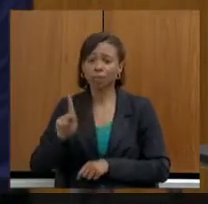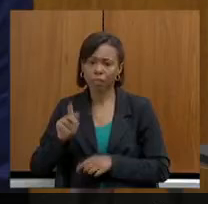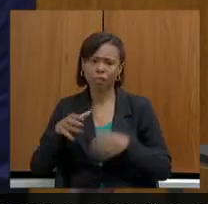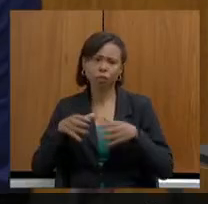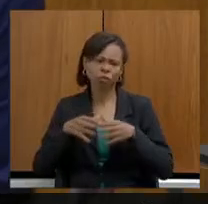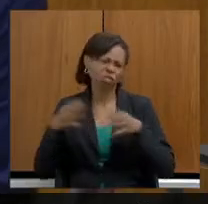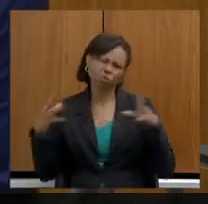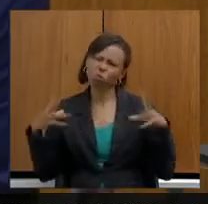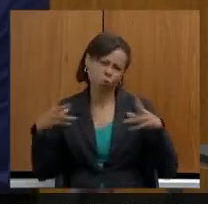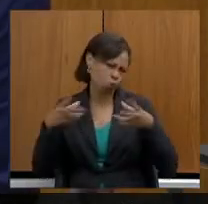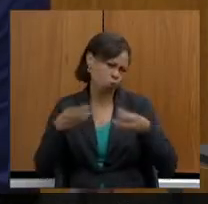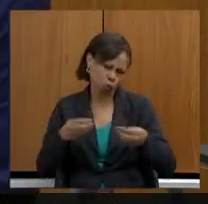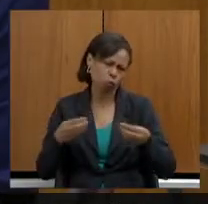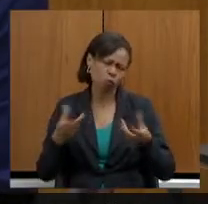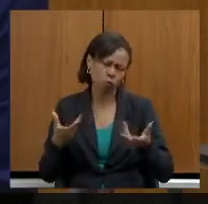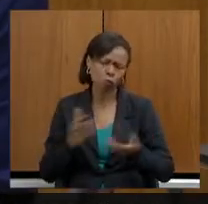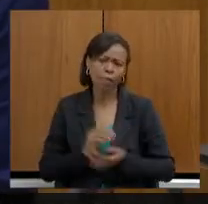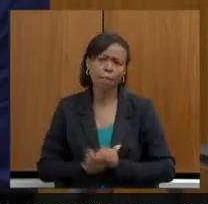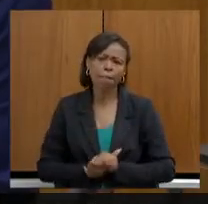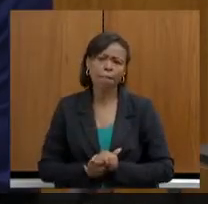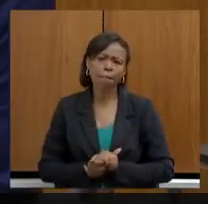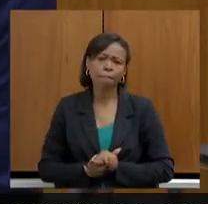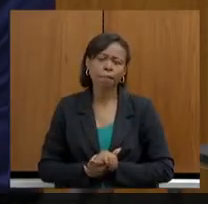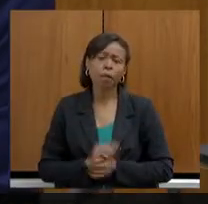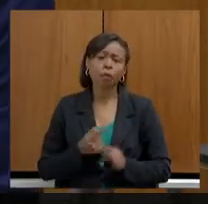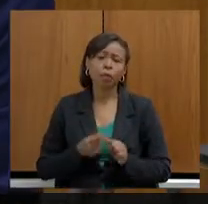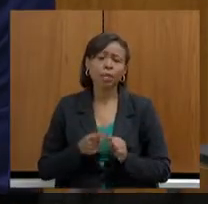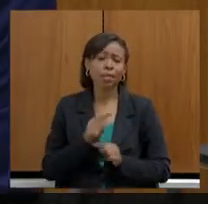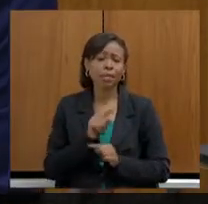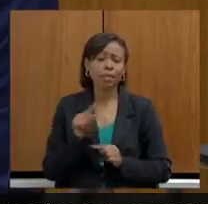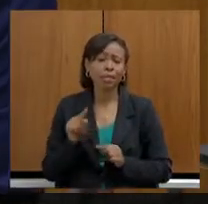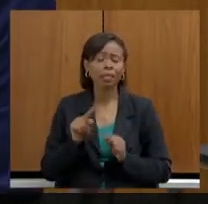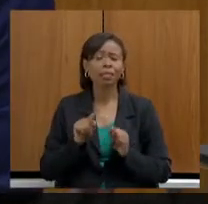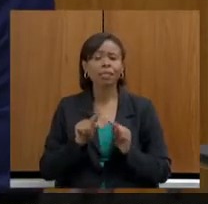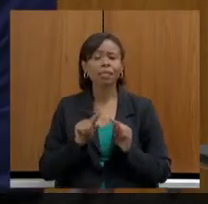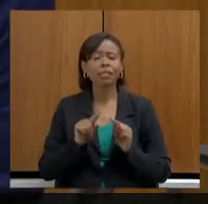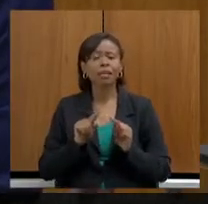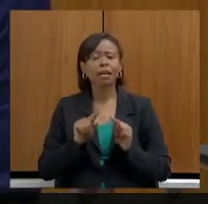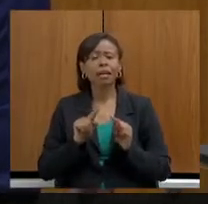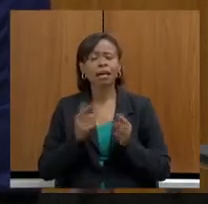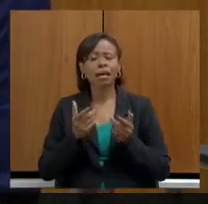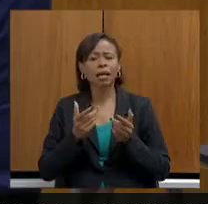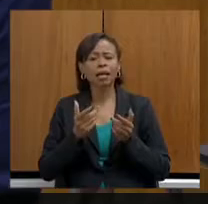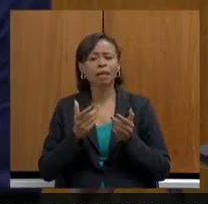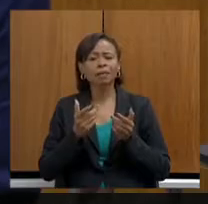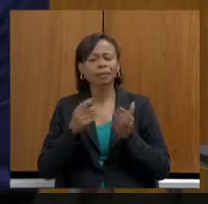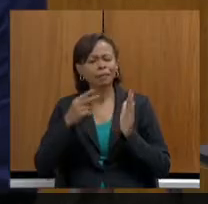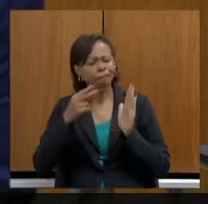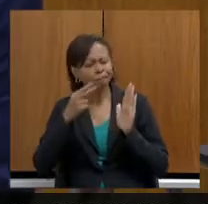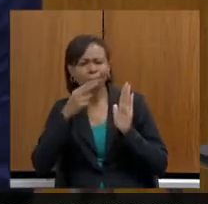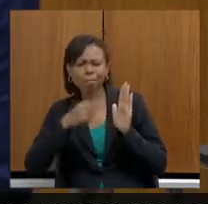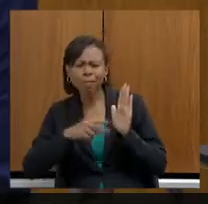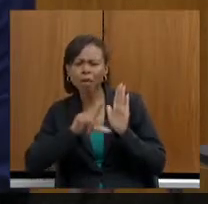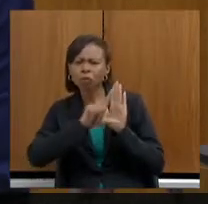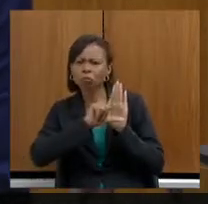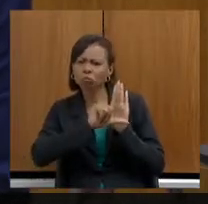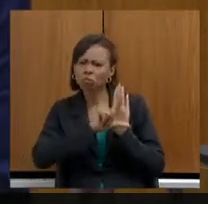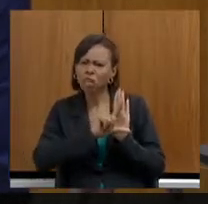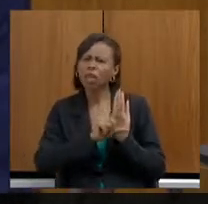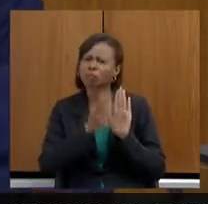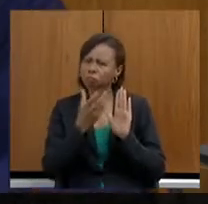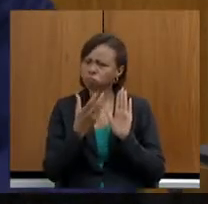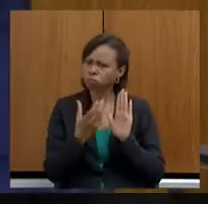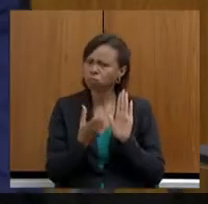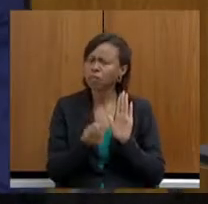todos Enfim sem nenhuma exceção que trataram com muito carinho esse projeto quando passou pela comissão de educação